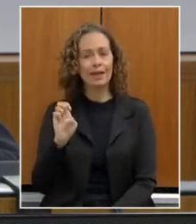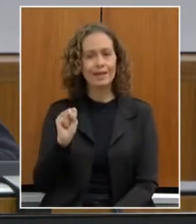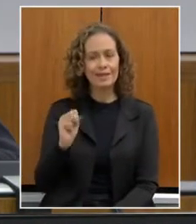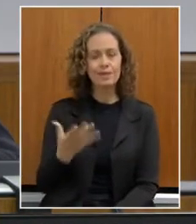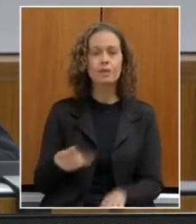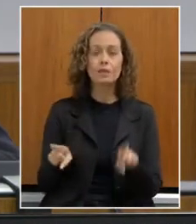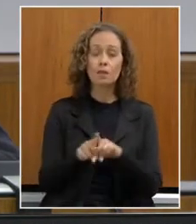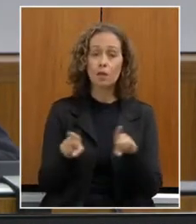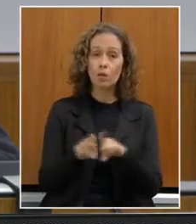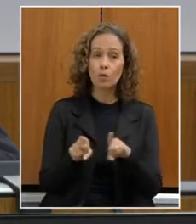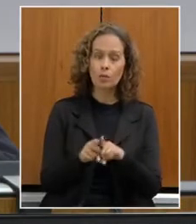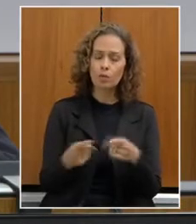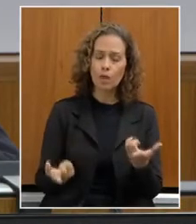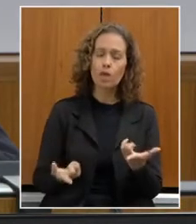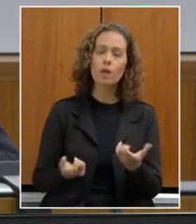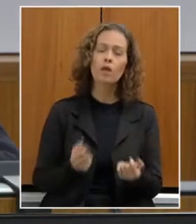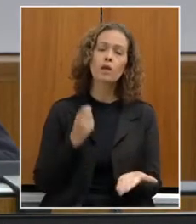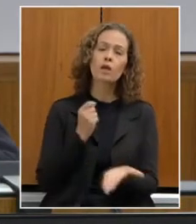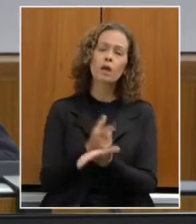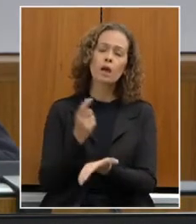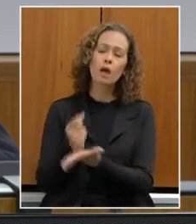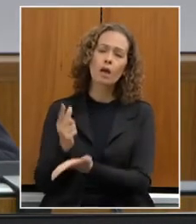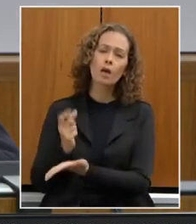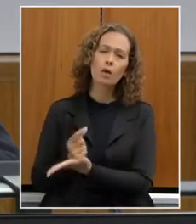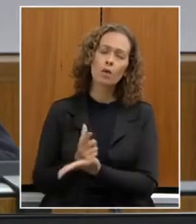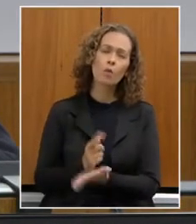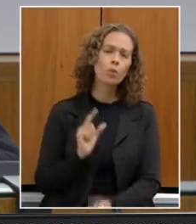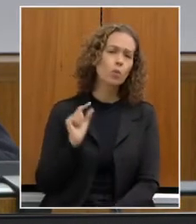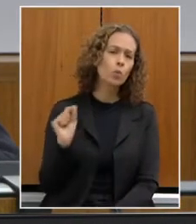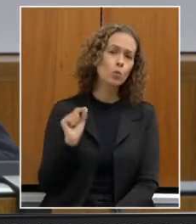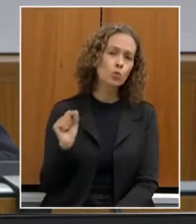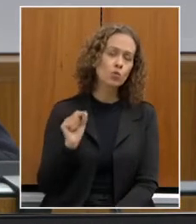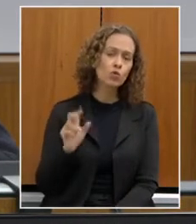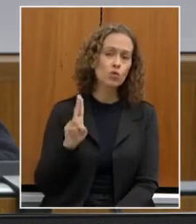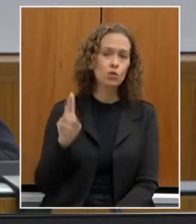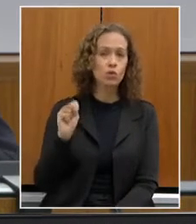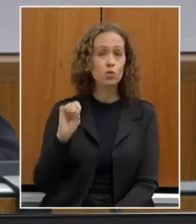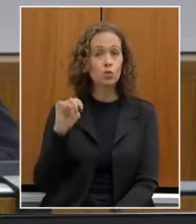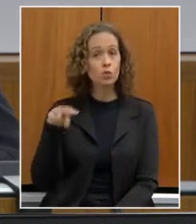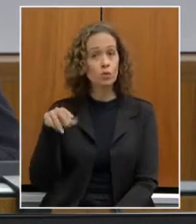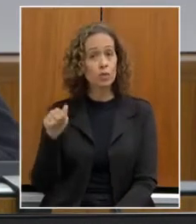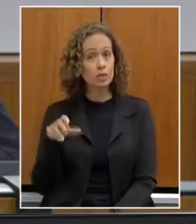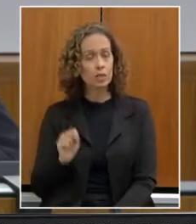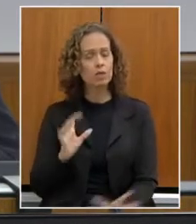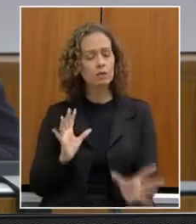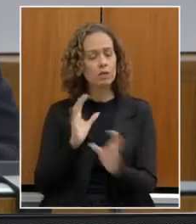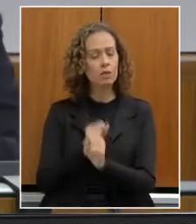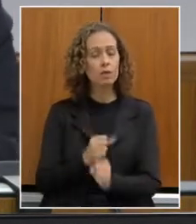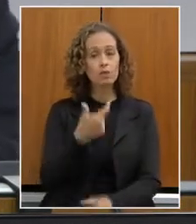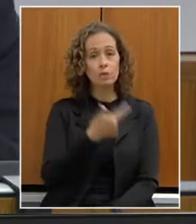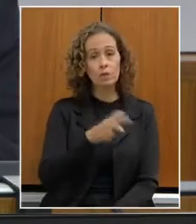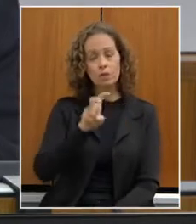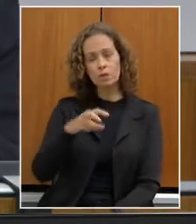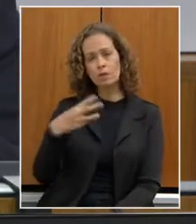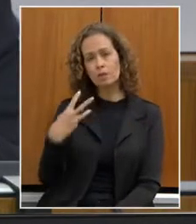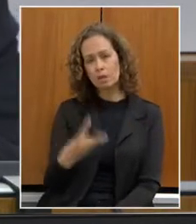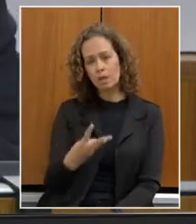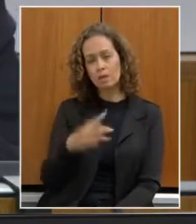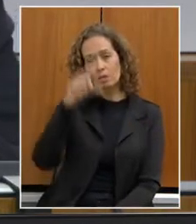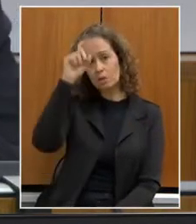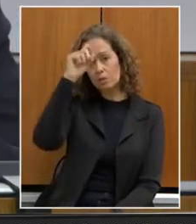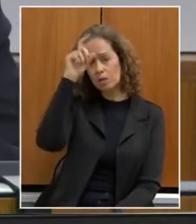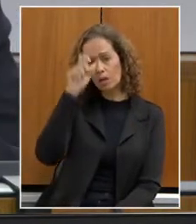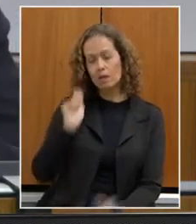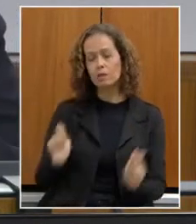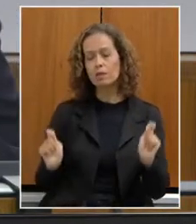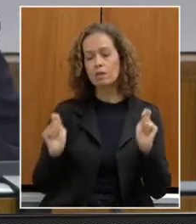possibilidade de compra de usinas foram 253 hospitais que puderam